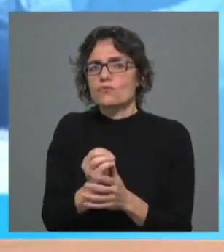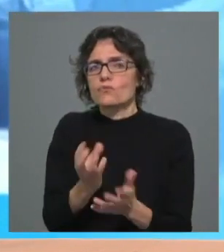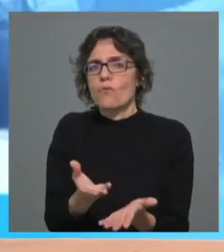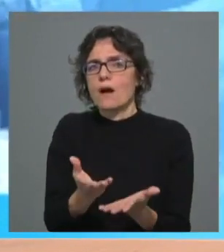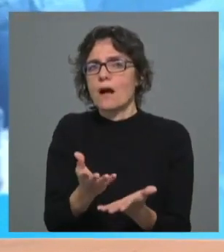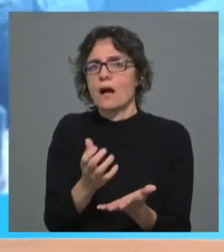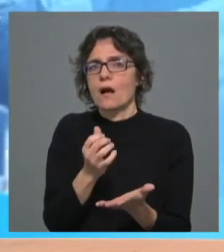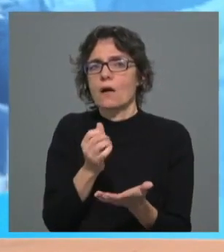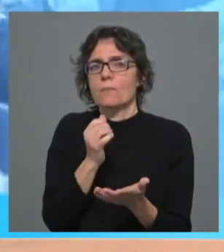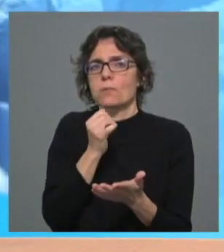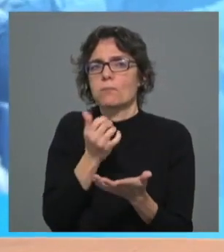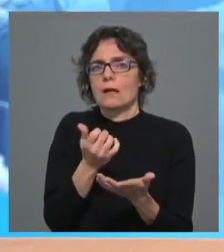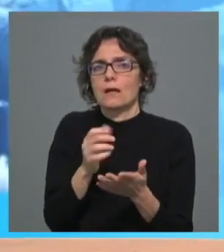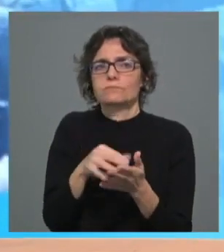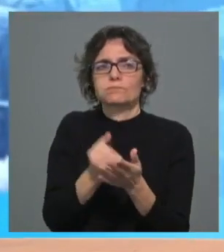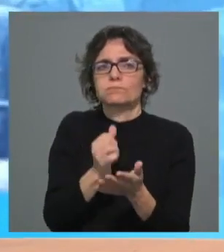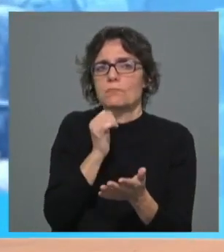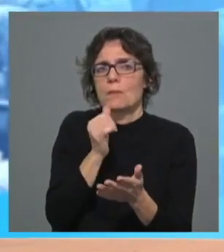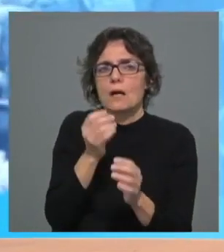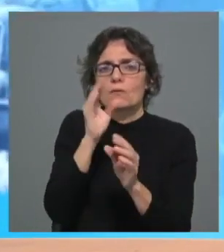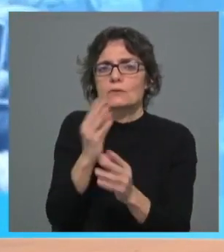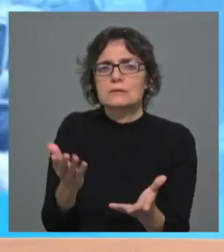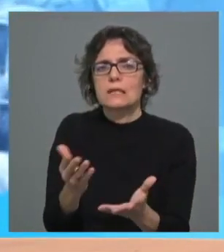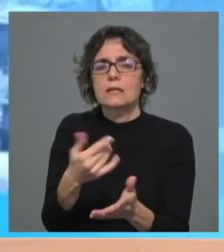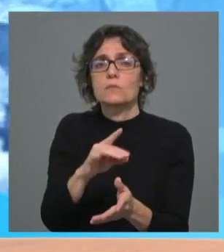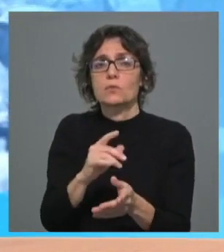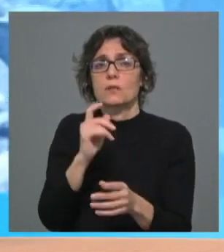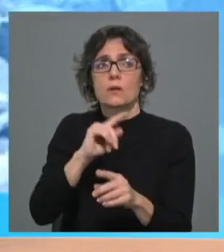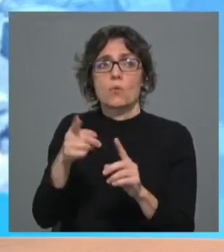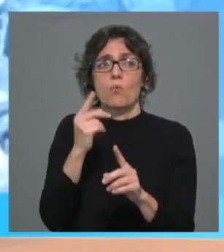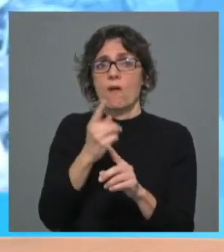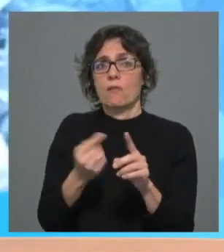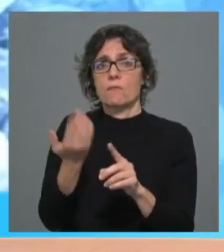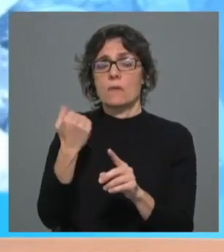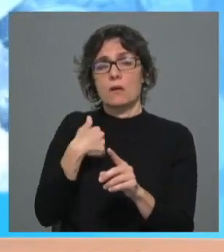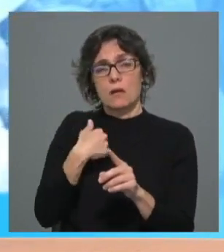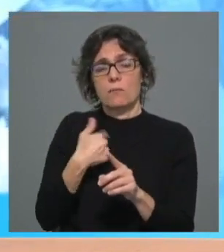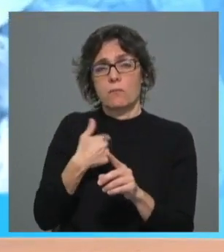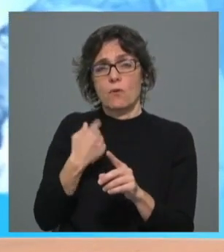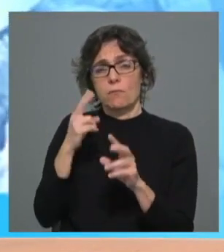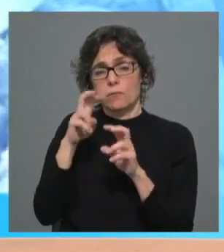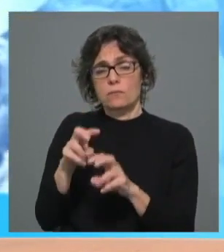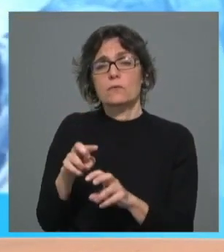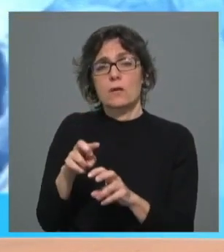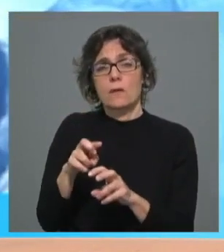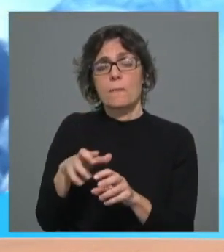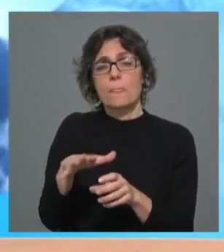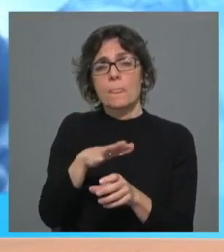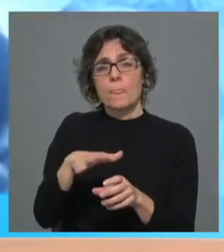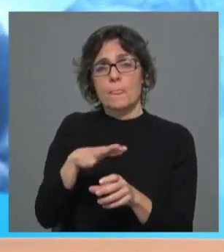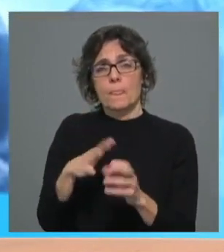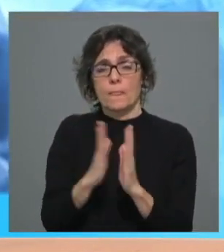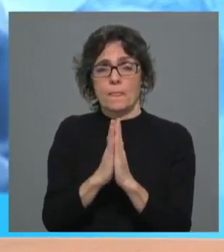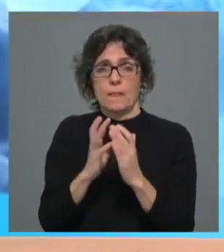não é porque sei lá há um ano e meio fiz um pequeno estudo sobre a questão religiosa na namoraria